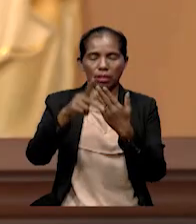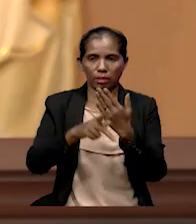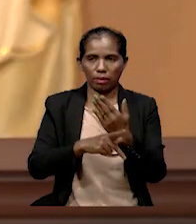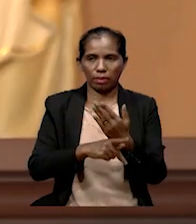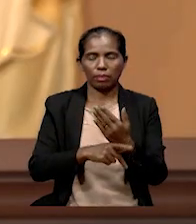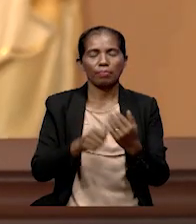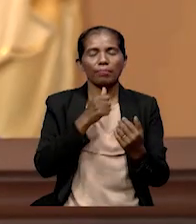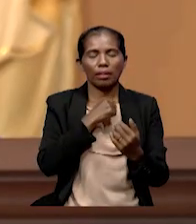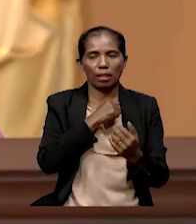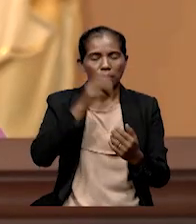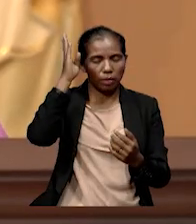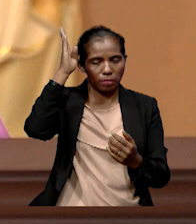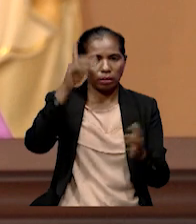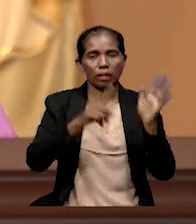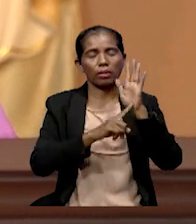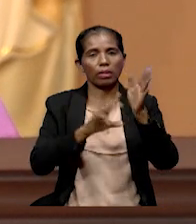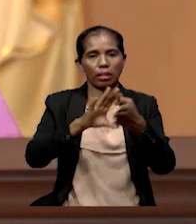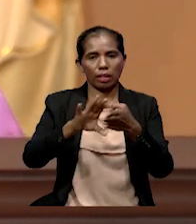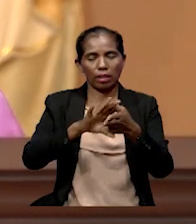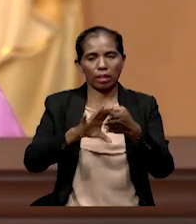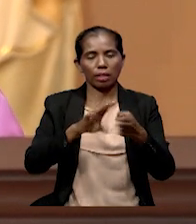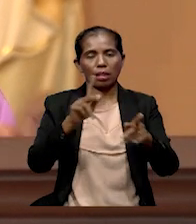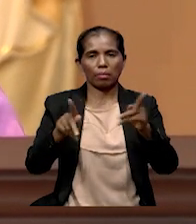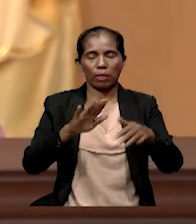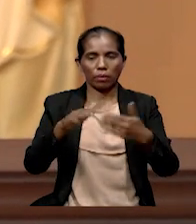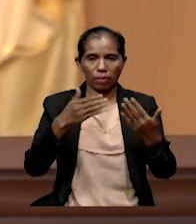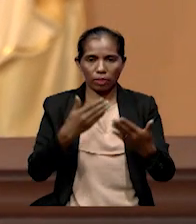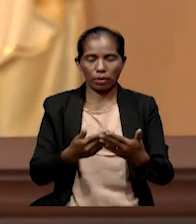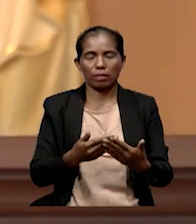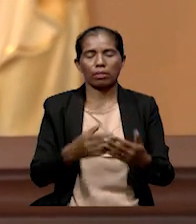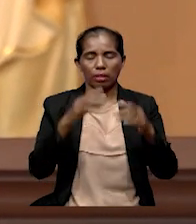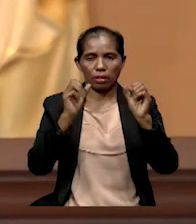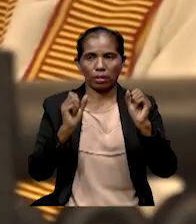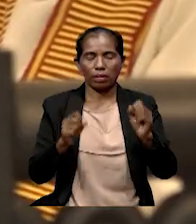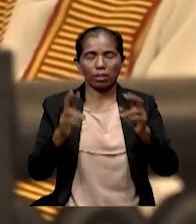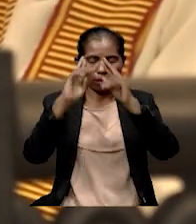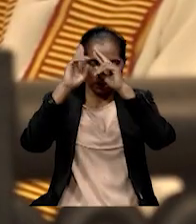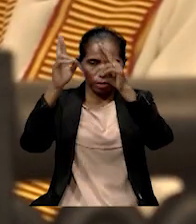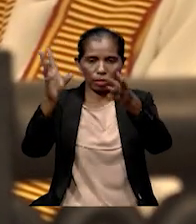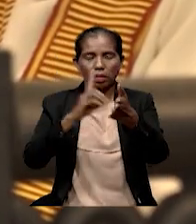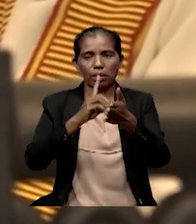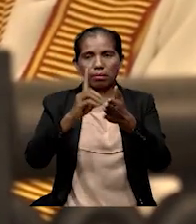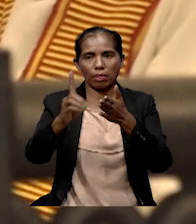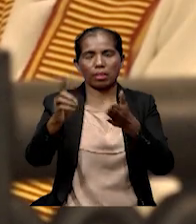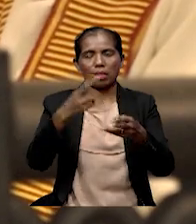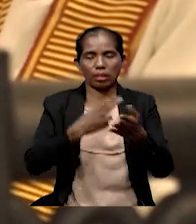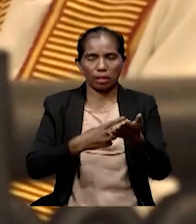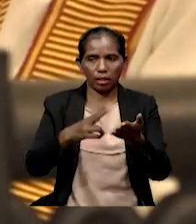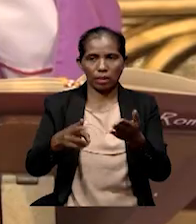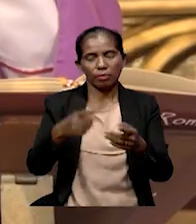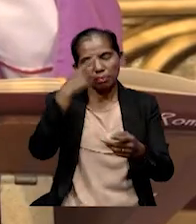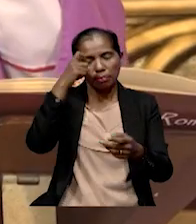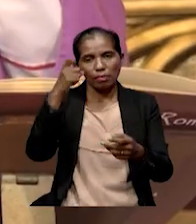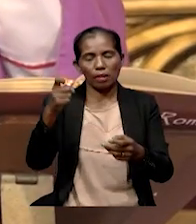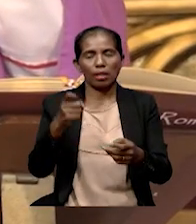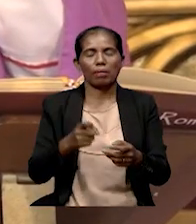Conferência Episcopal Timorense, hatou na carta para a entidade competente Sira, atu Bele respeita a Semana Santa, tamba tuir Dom Virgílio e